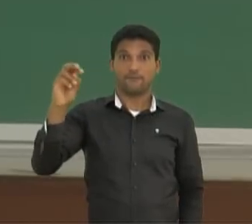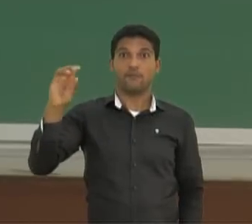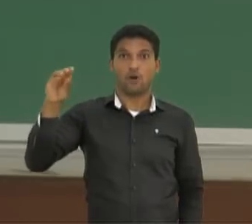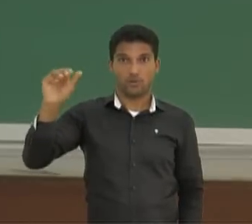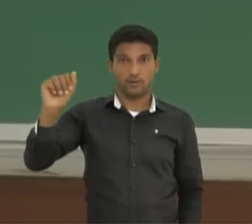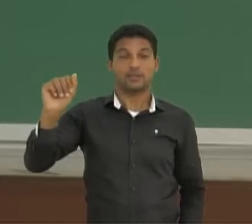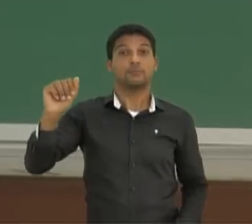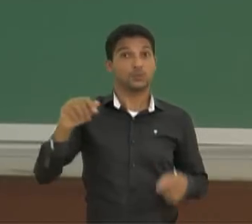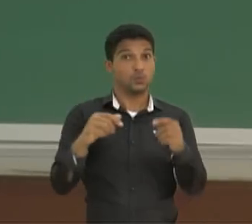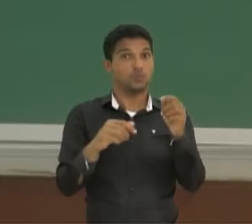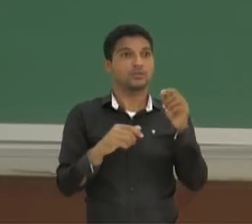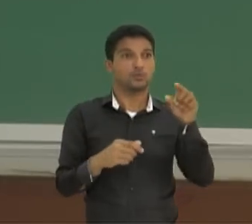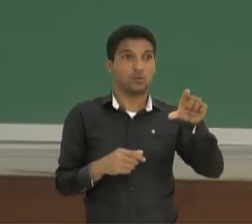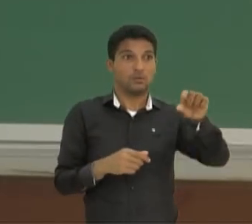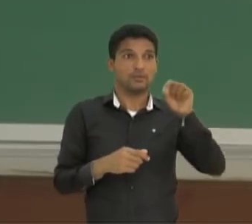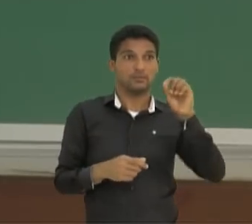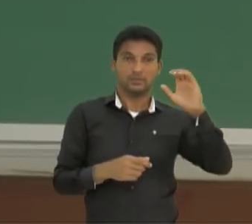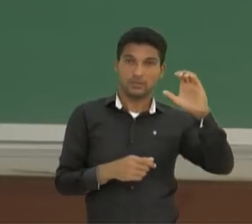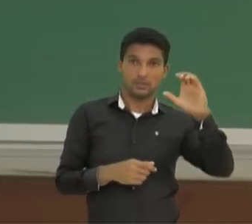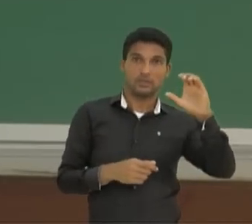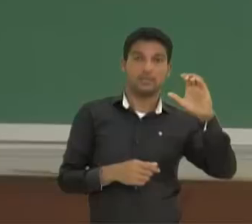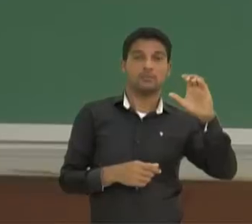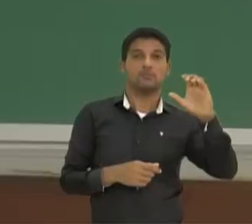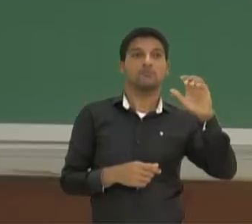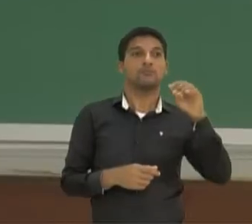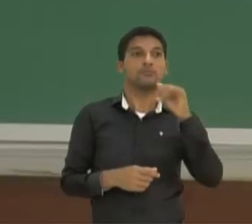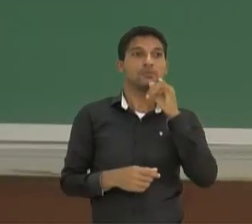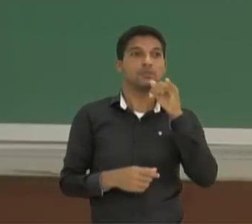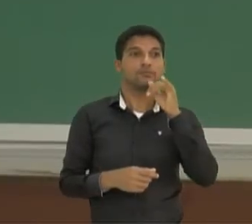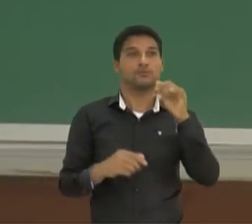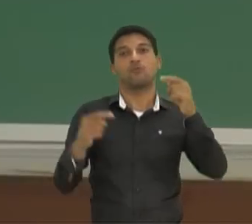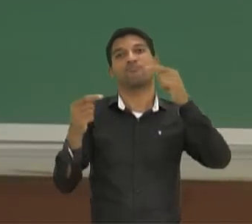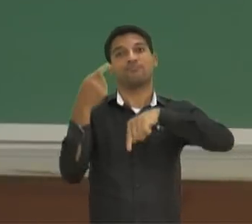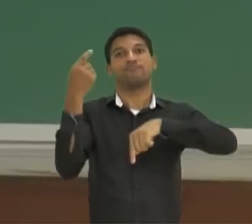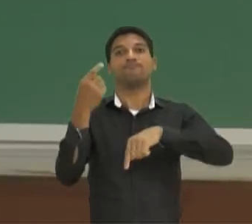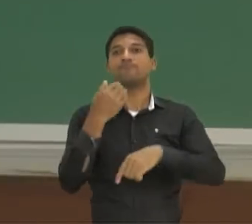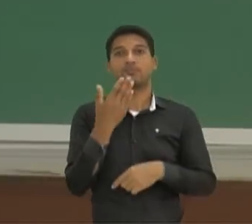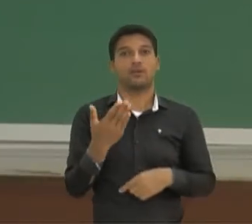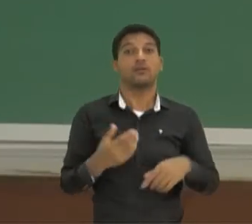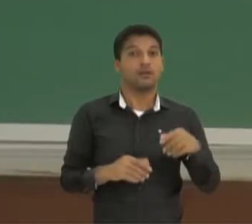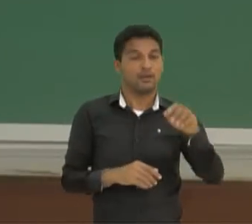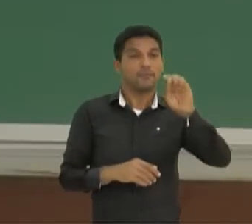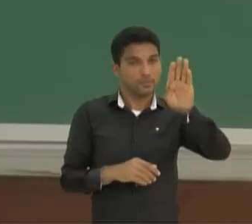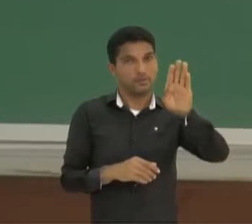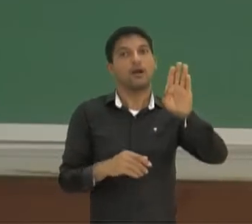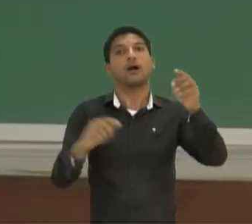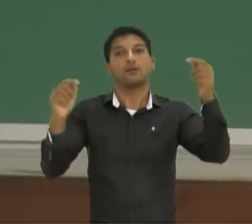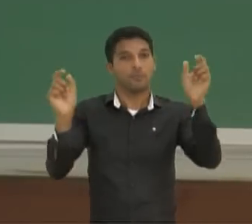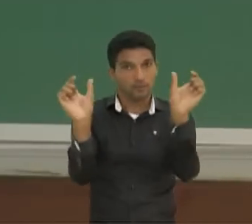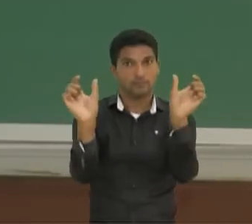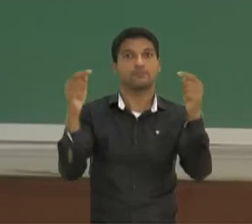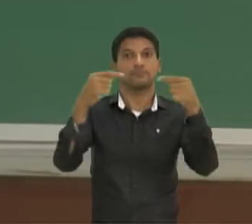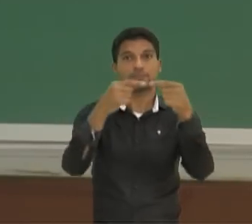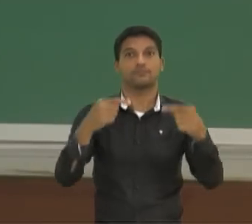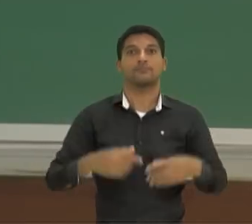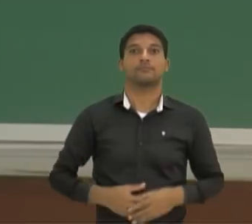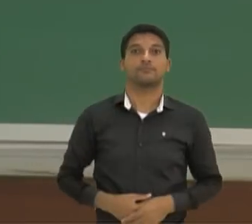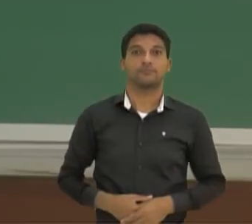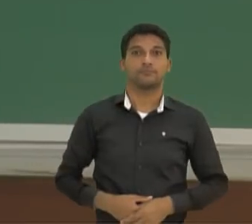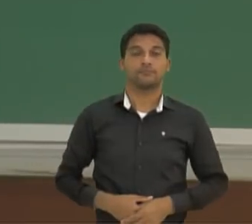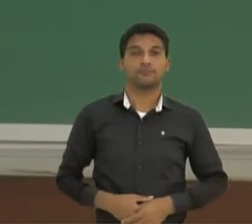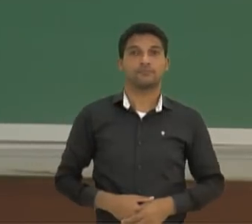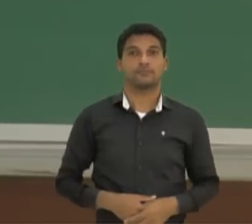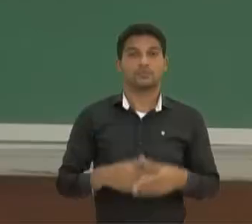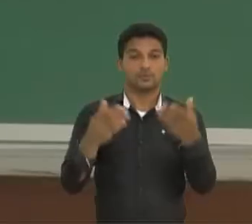que ter um contraponto, né? E por aí vai. Então, quem marcou a letra B, conseguiu acertar essa questão, né? Então, vamos para o nosso sexto